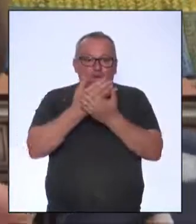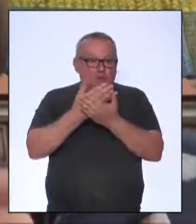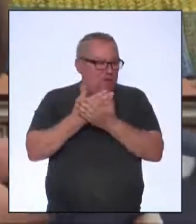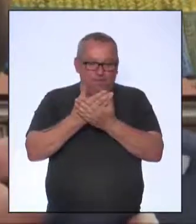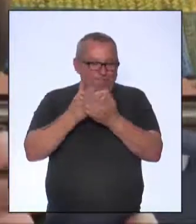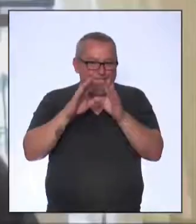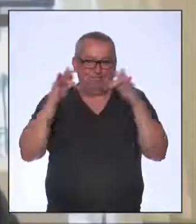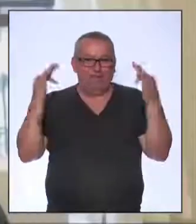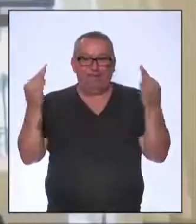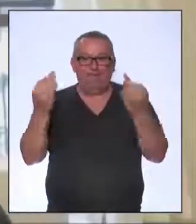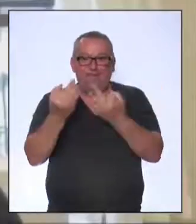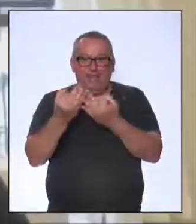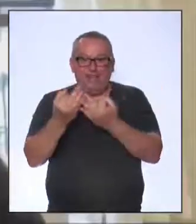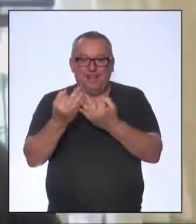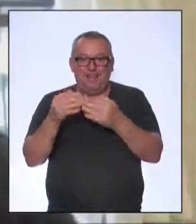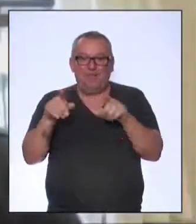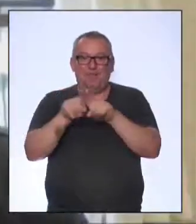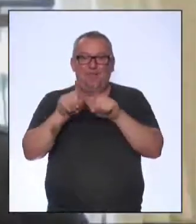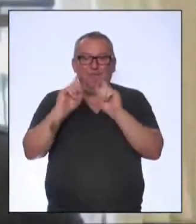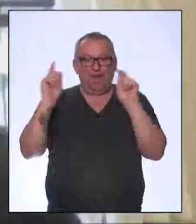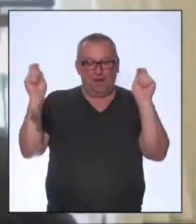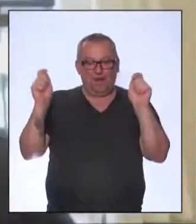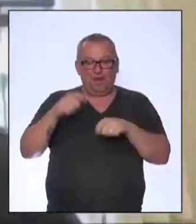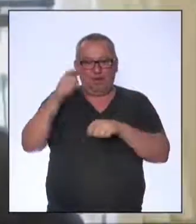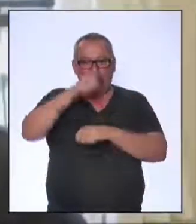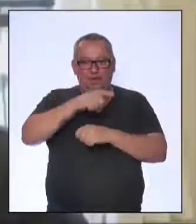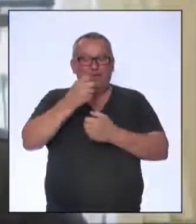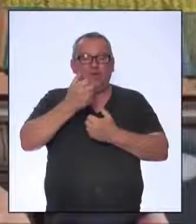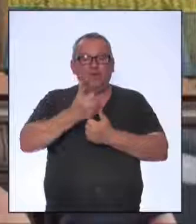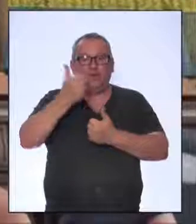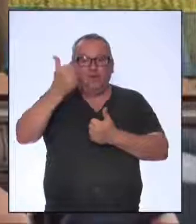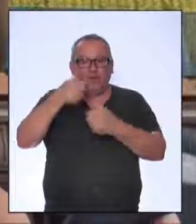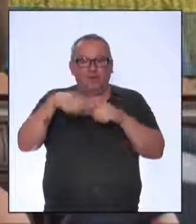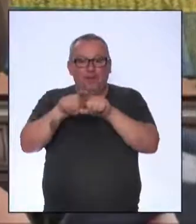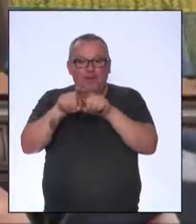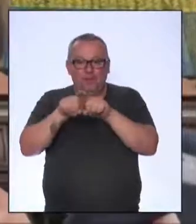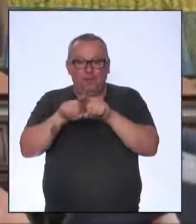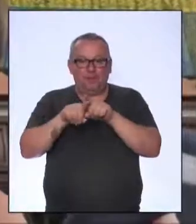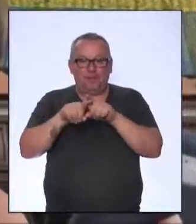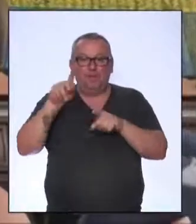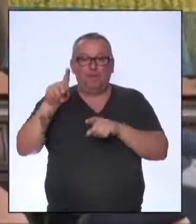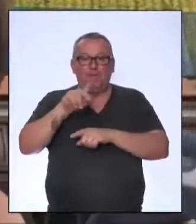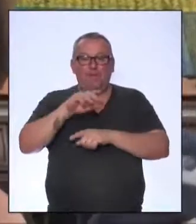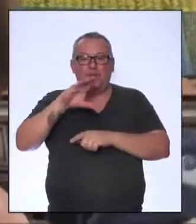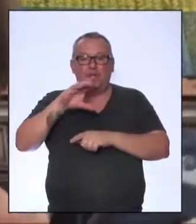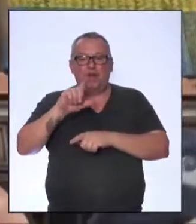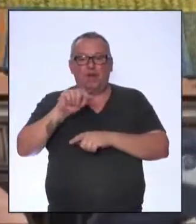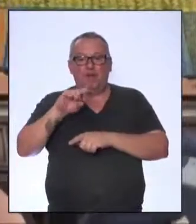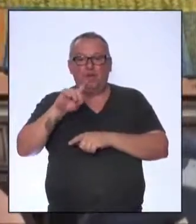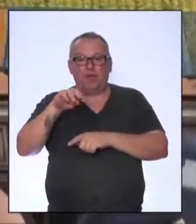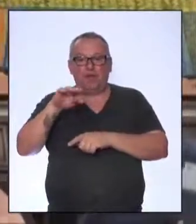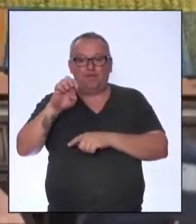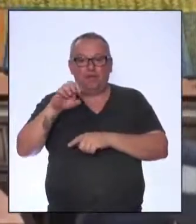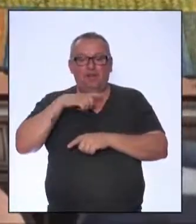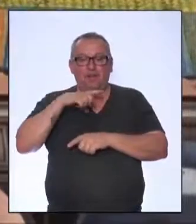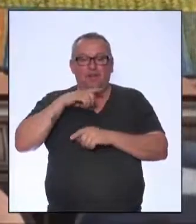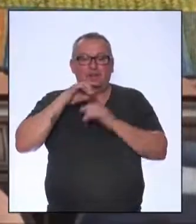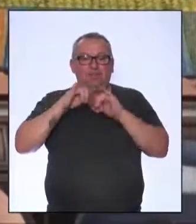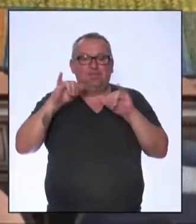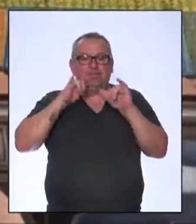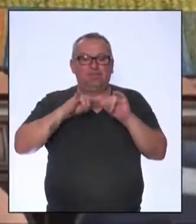família. Nossa. Diretor, capacite os outros diretores, professora Claudete. Tem tanto